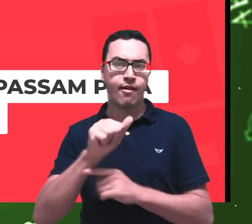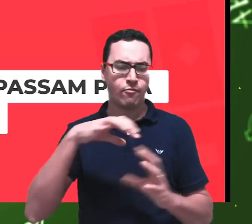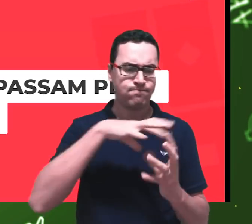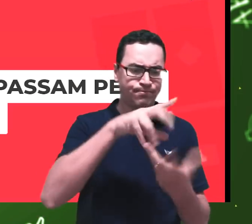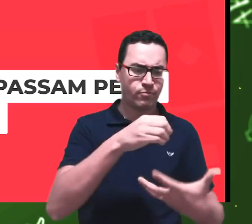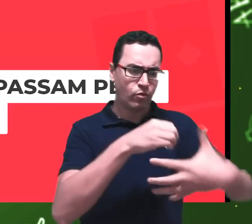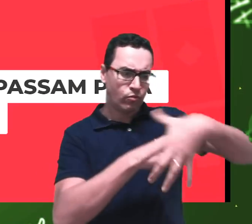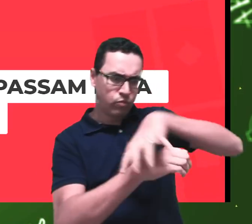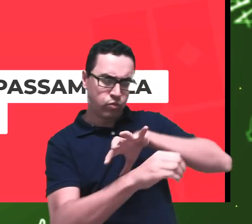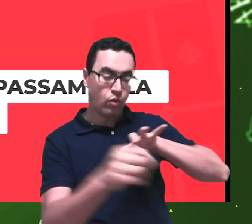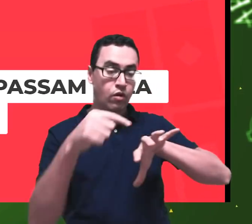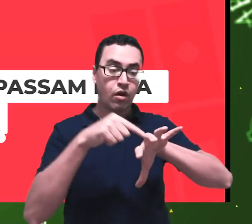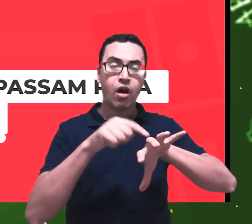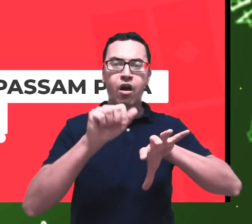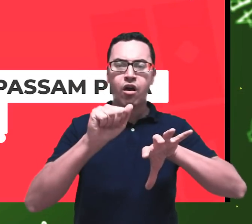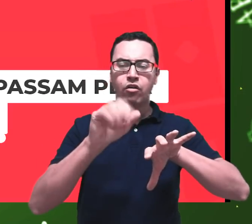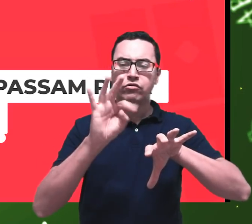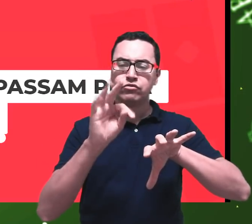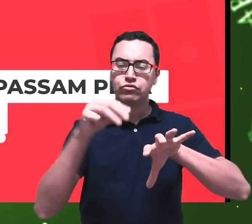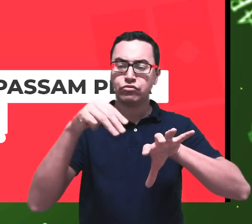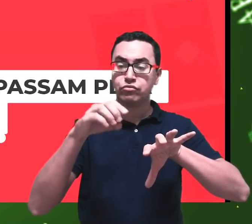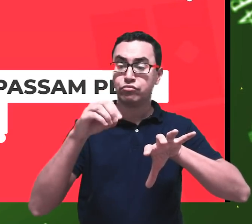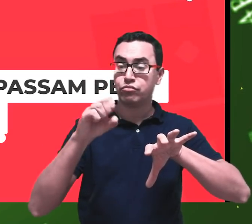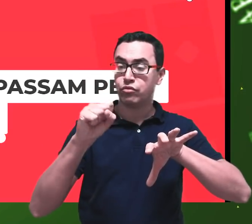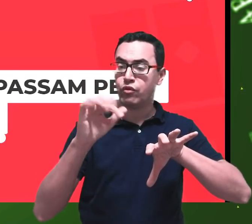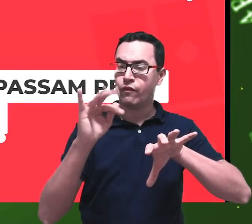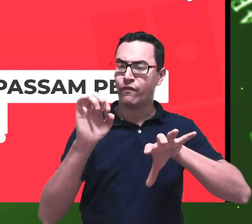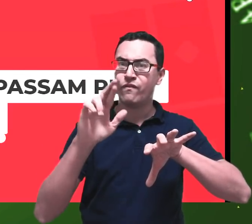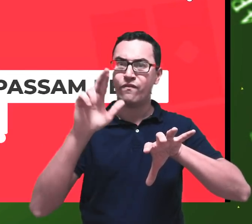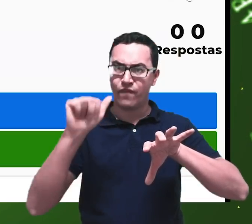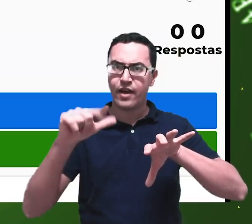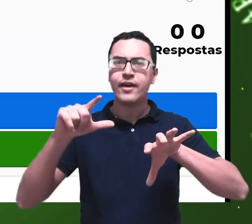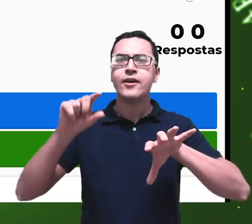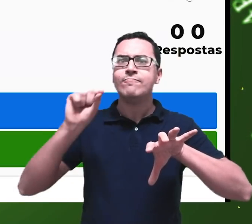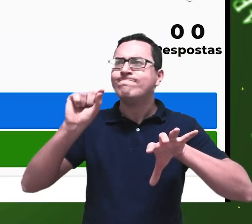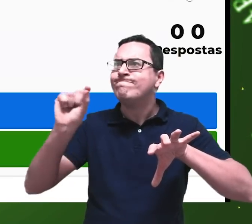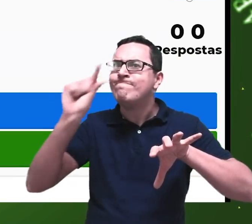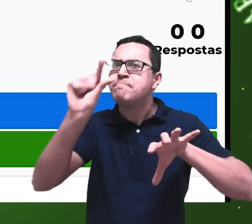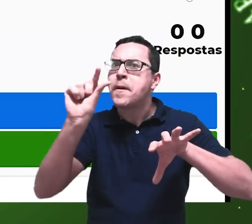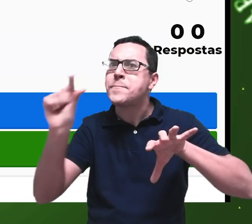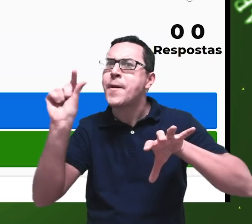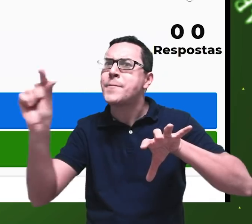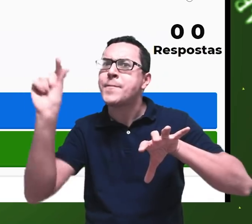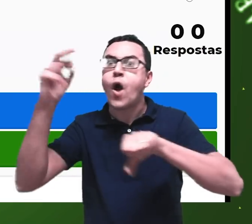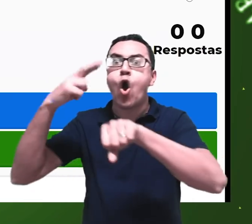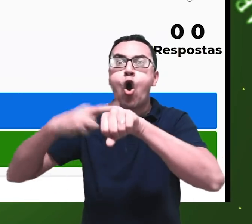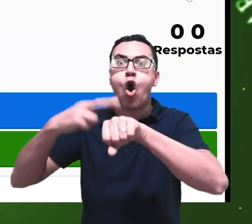Pedaços de rochas, quando passam pela nossa atmosfera, são